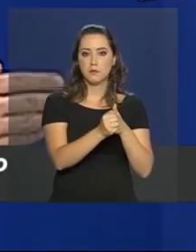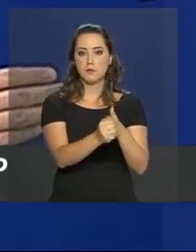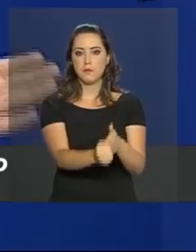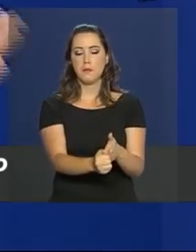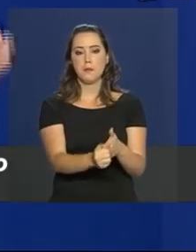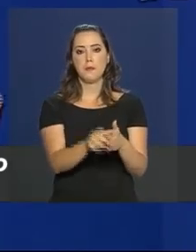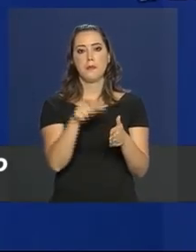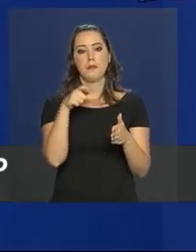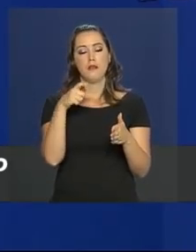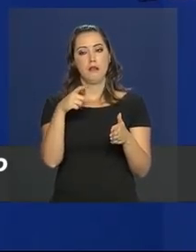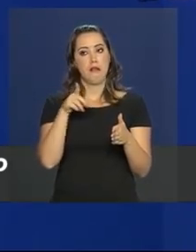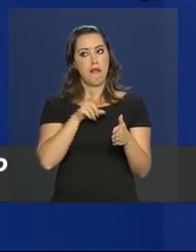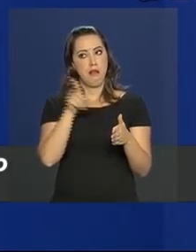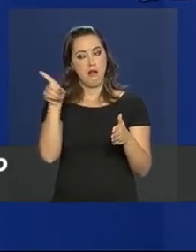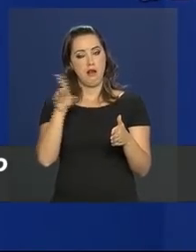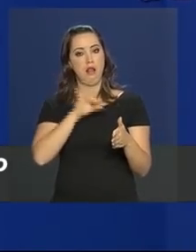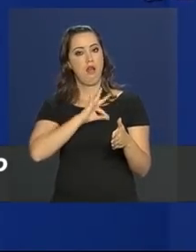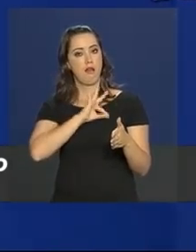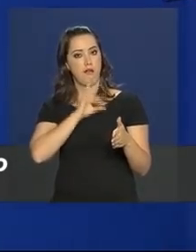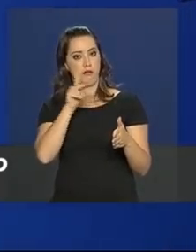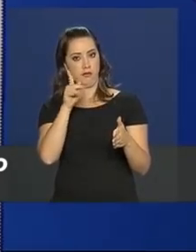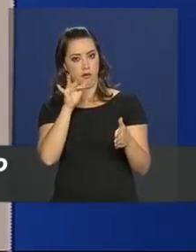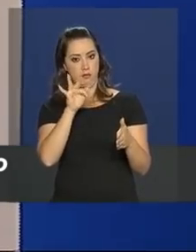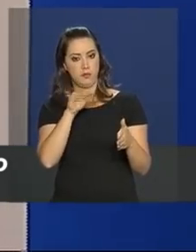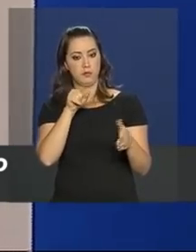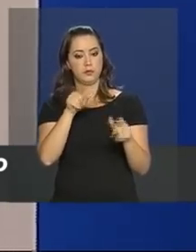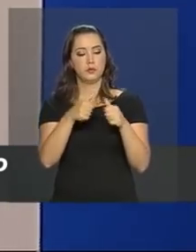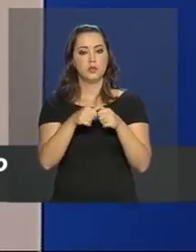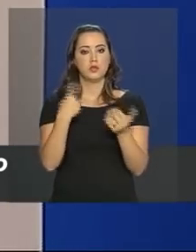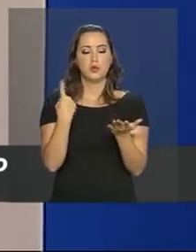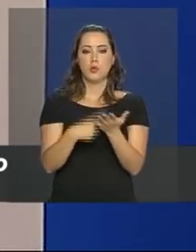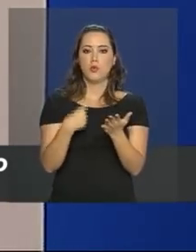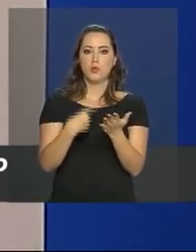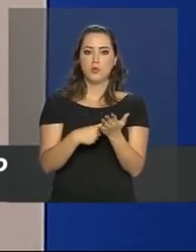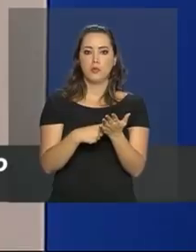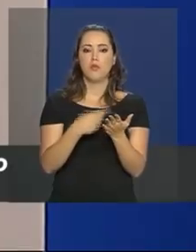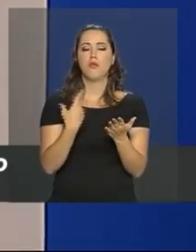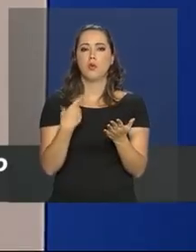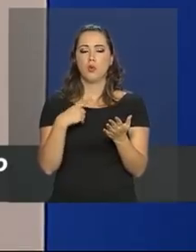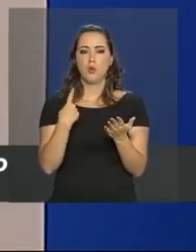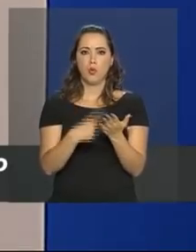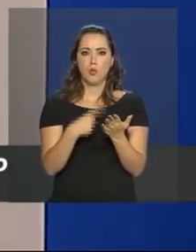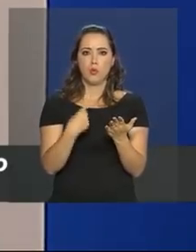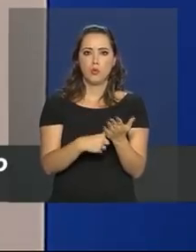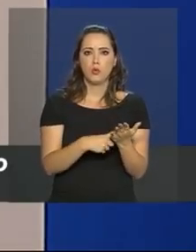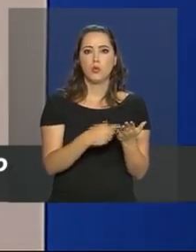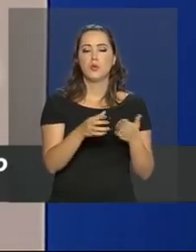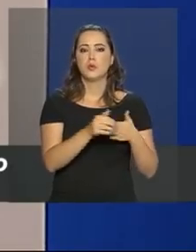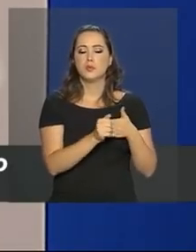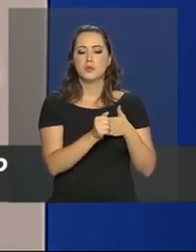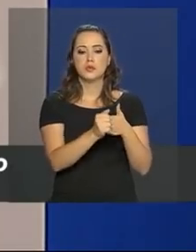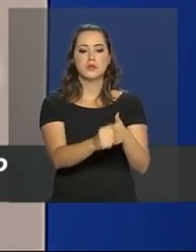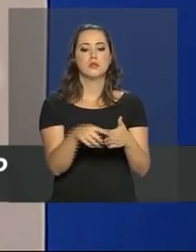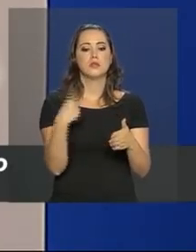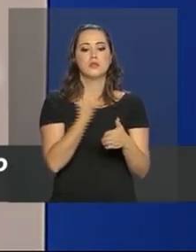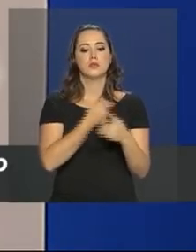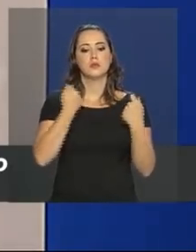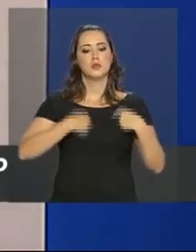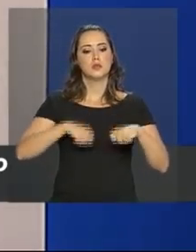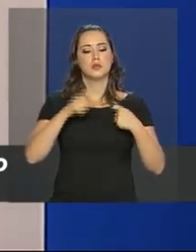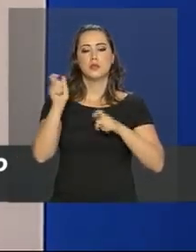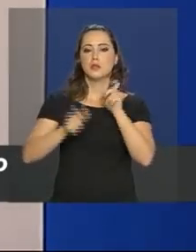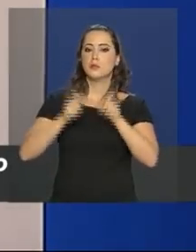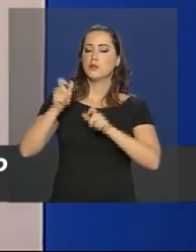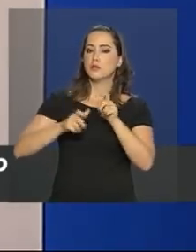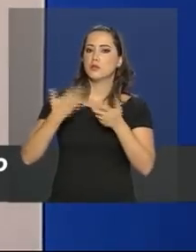lá na polícia federal nós estamos agendando aí é vamos soltar o aviso de pauta da visita guiada e nós vamos precisar que as